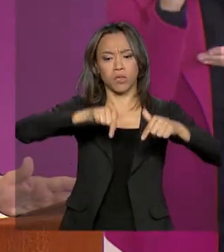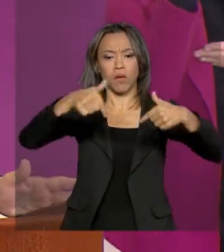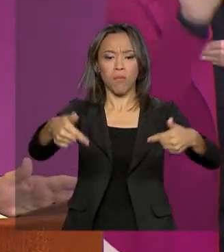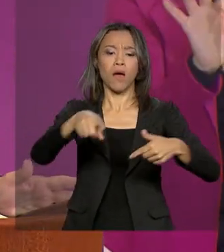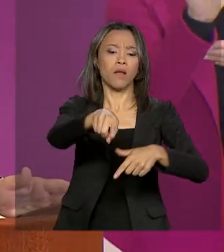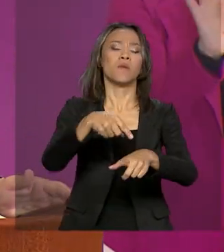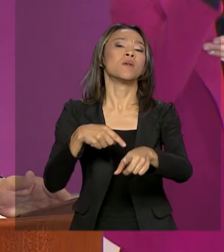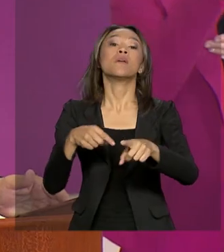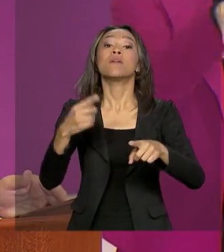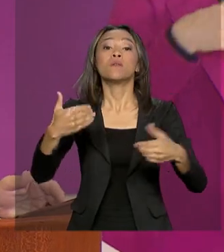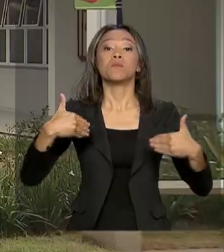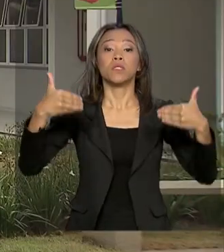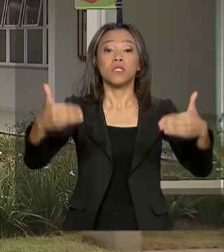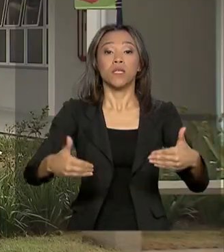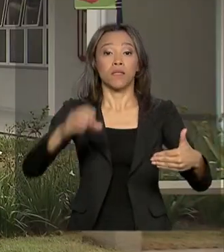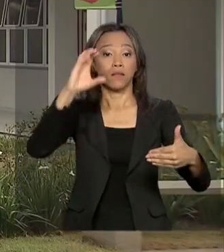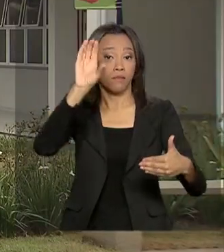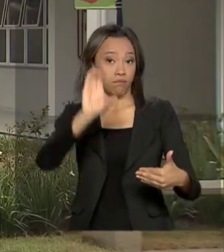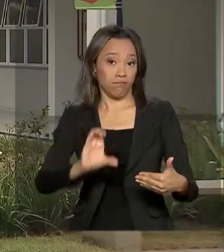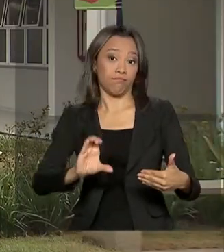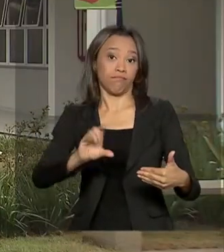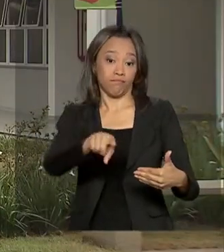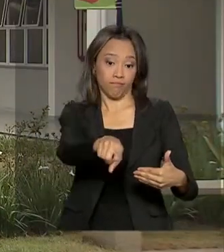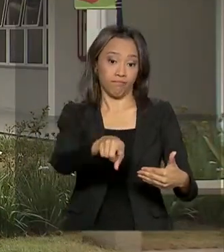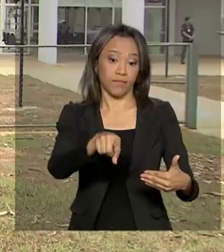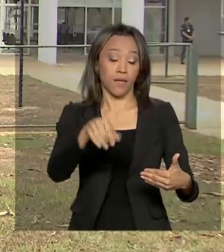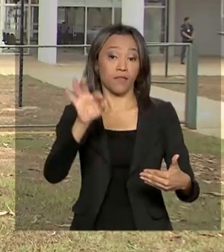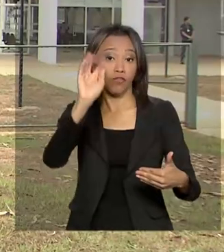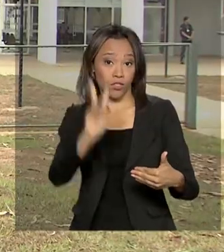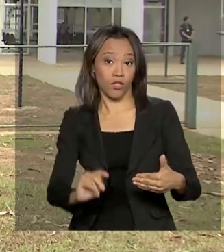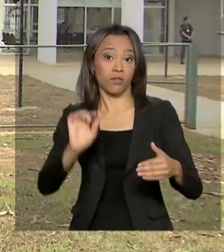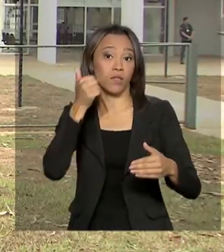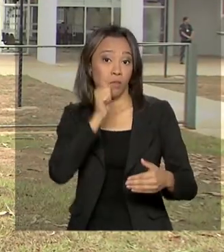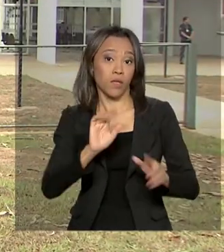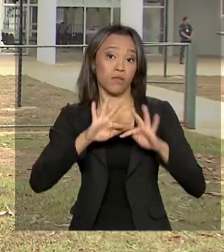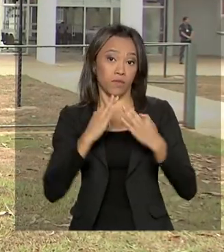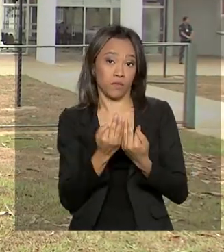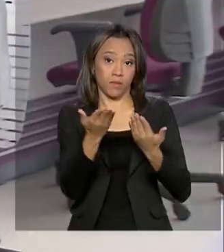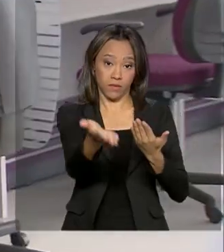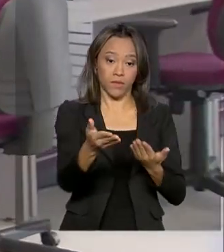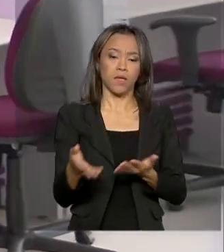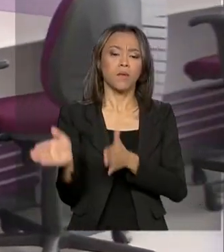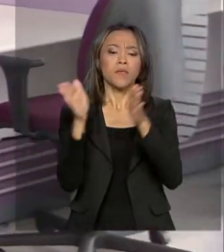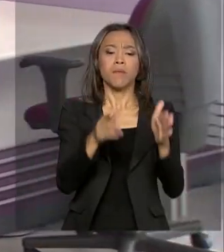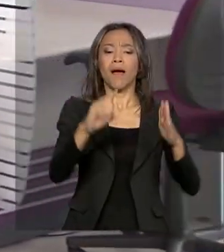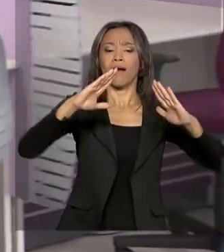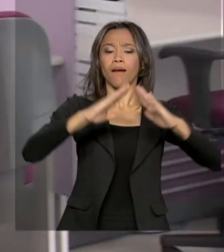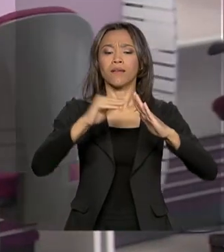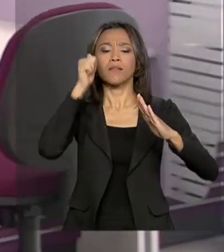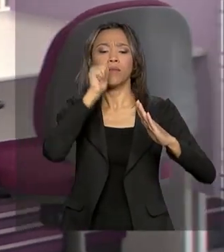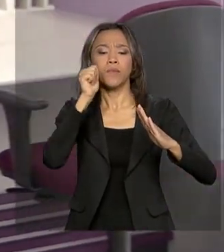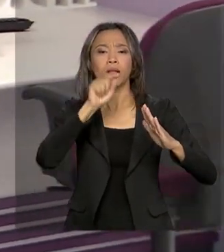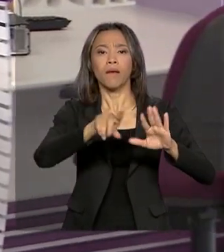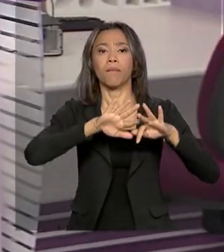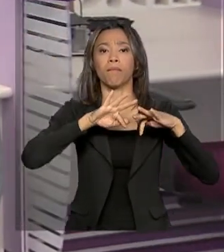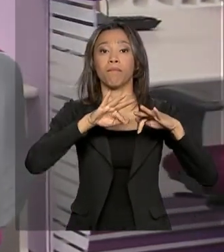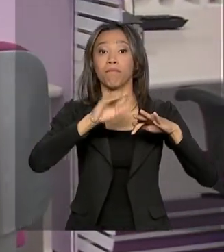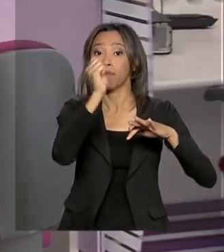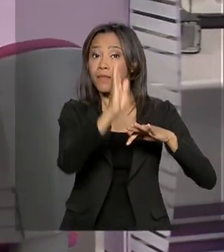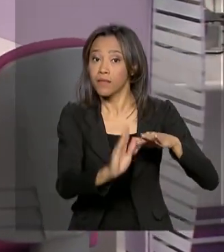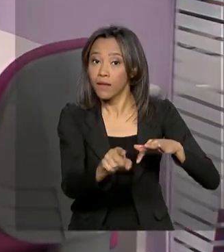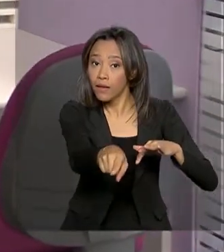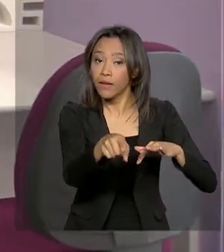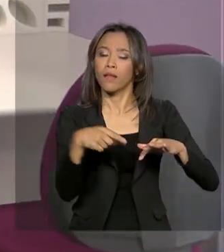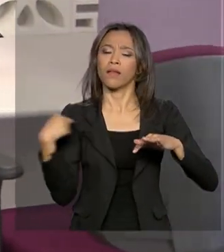2019. Programas foram ampliados, como a Casa da Mulher Brasileira, que reúne num só local serviços